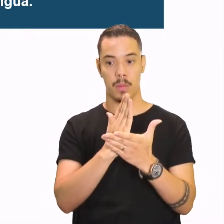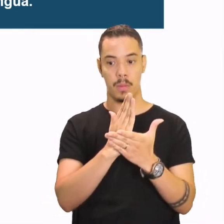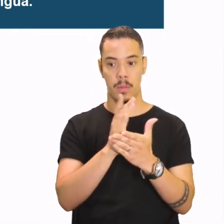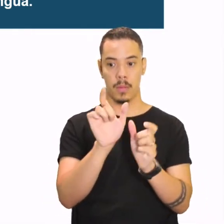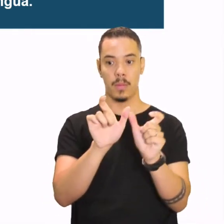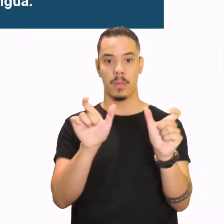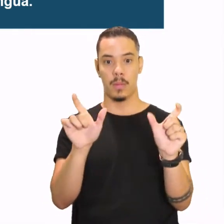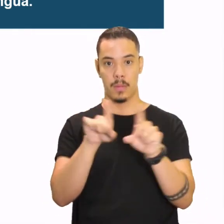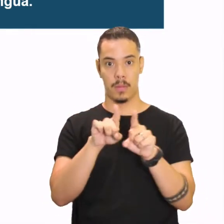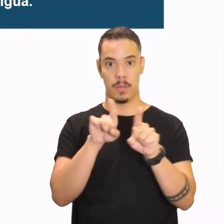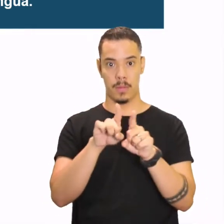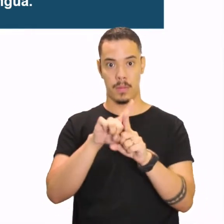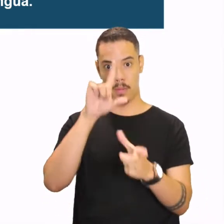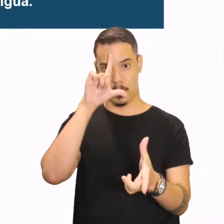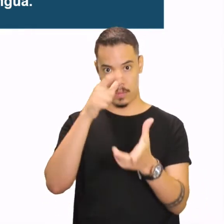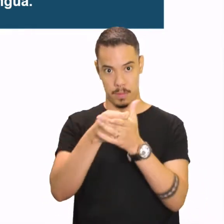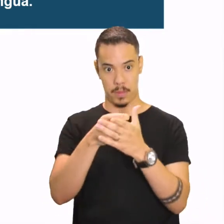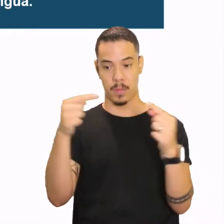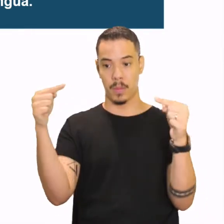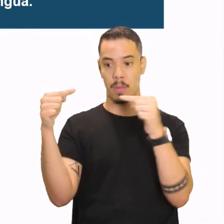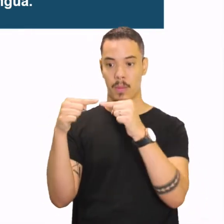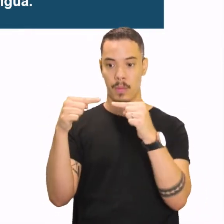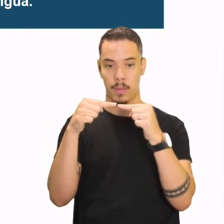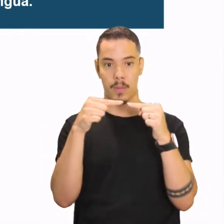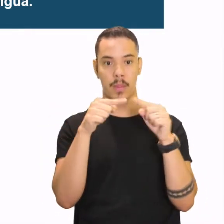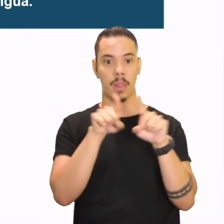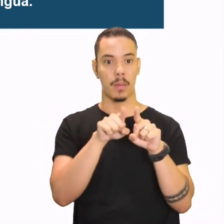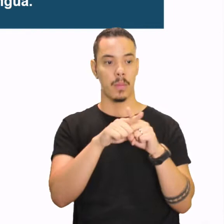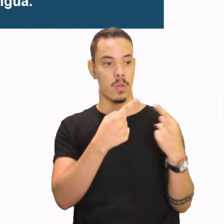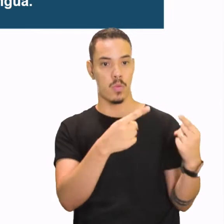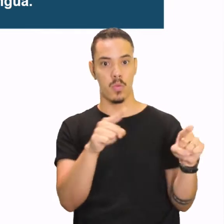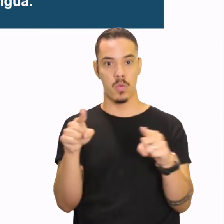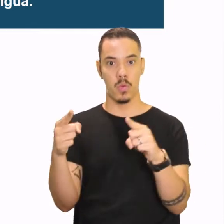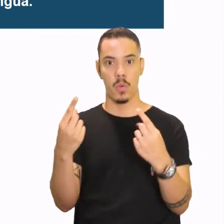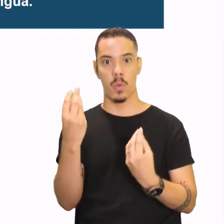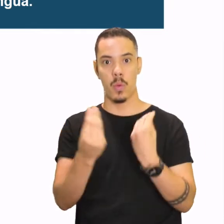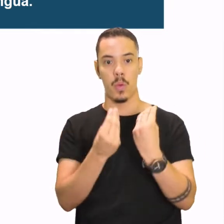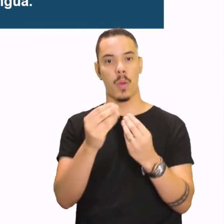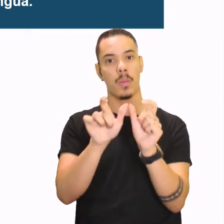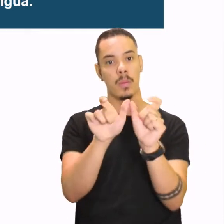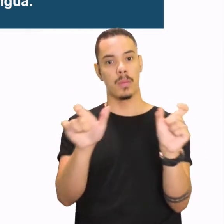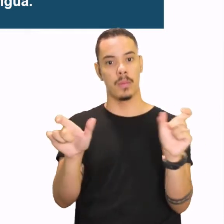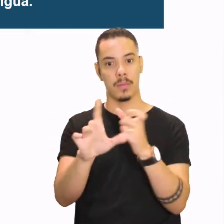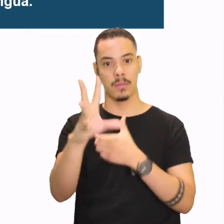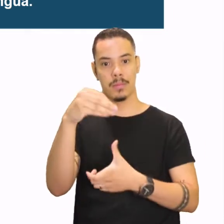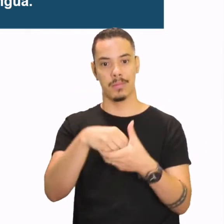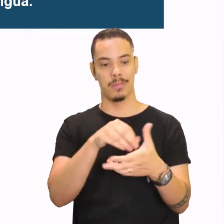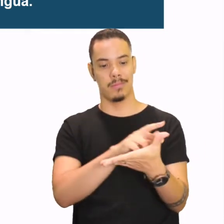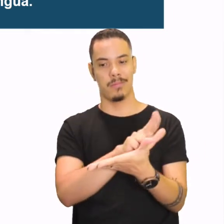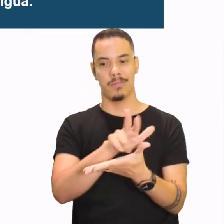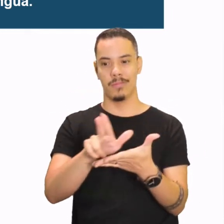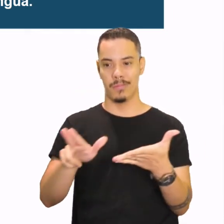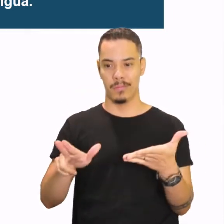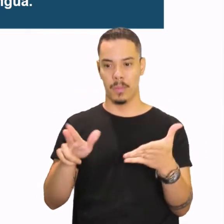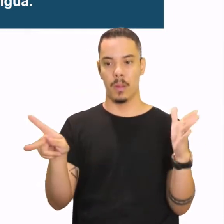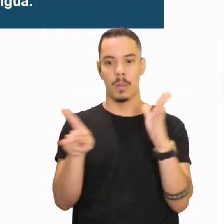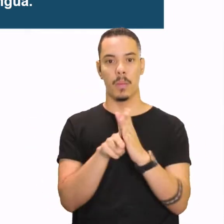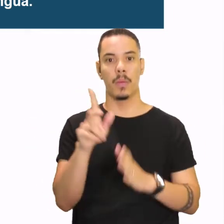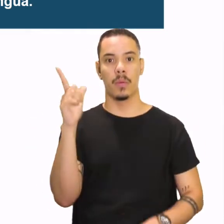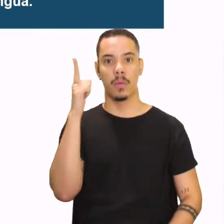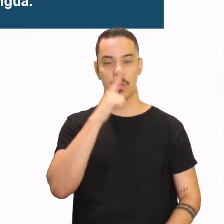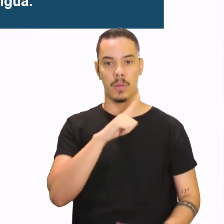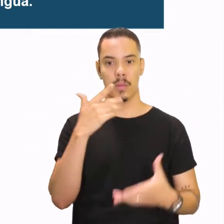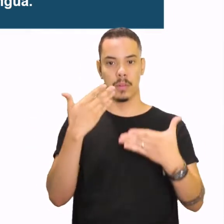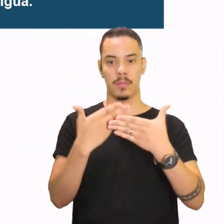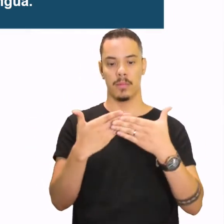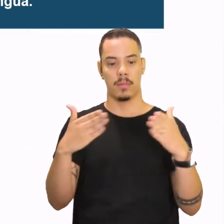da ordenação, combinação e contraposição de palavras, dentre outros, para ampliar